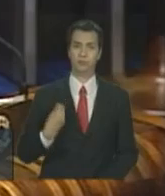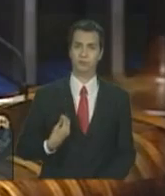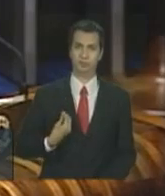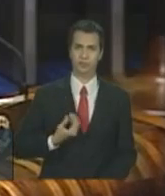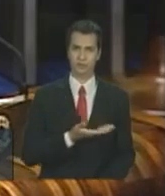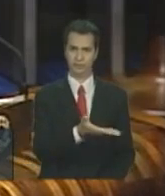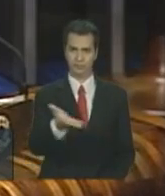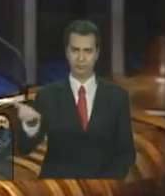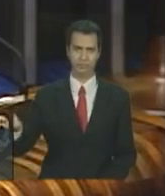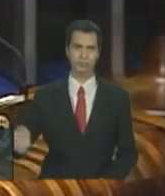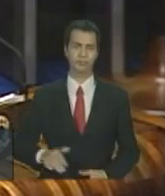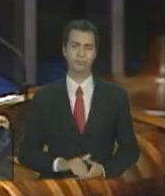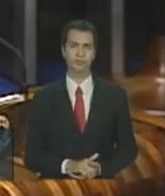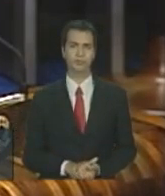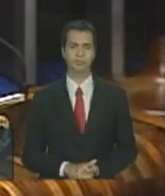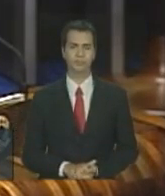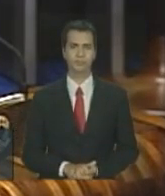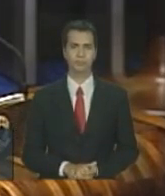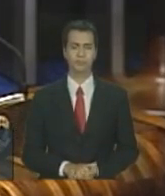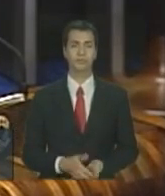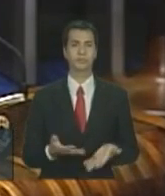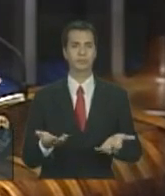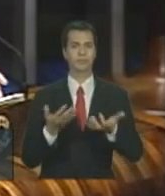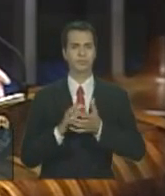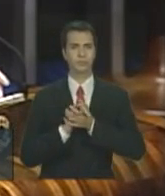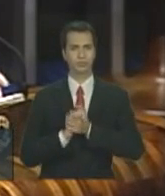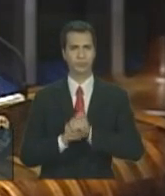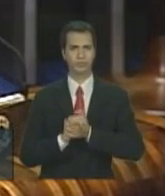nessa cerimônia. Queria cumprimentar